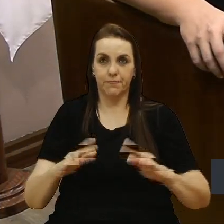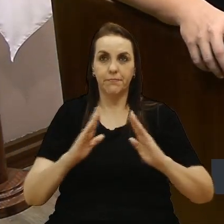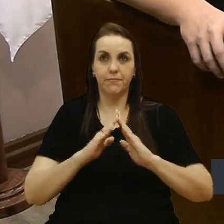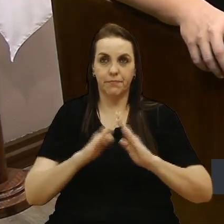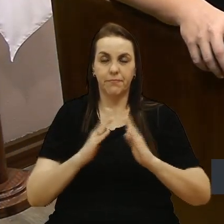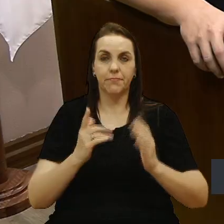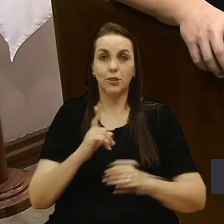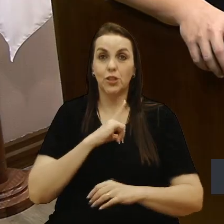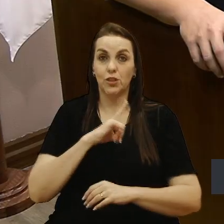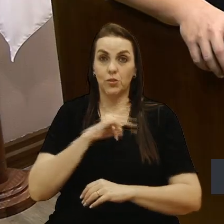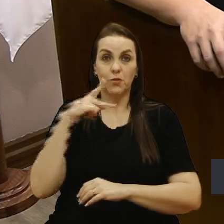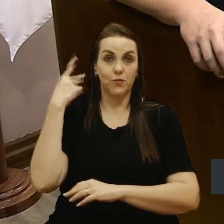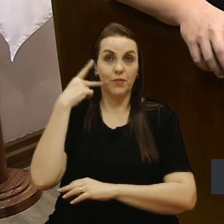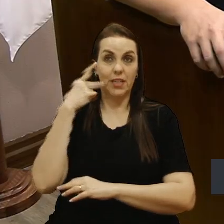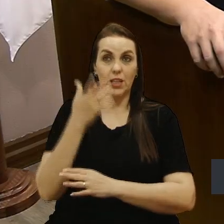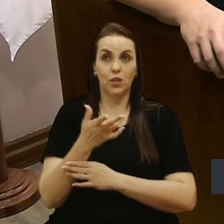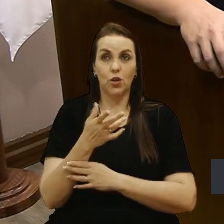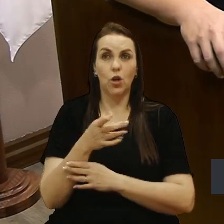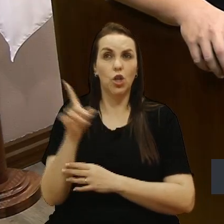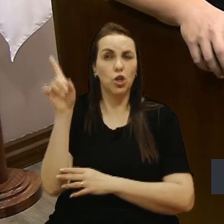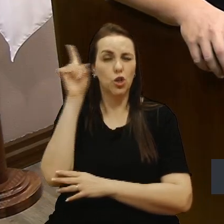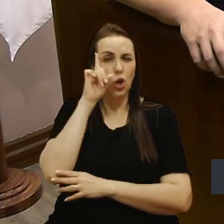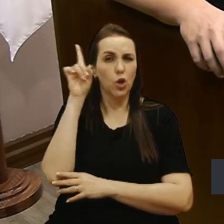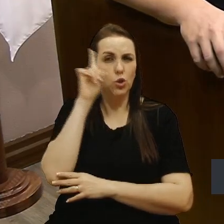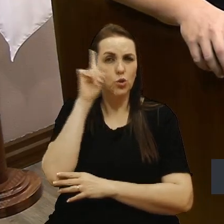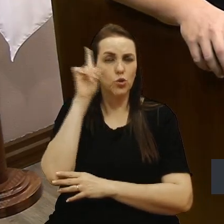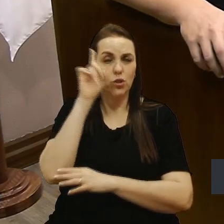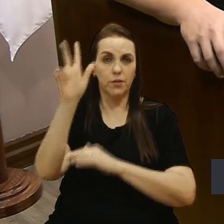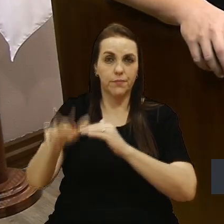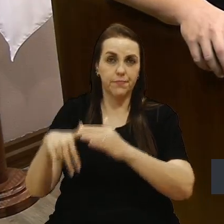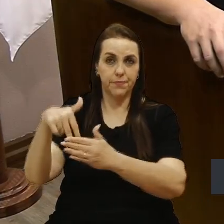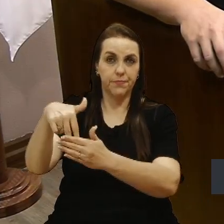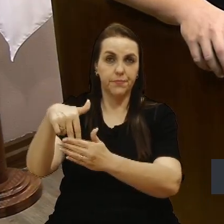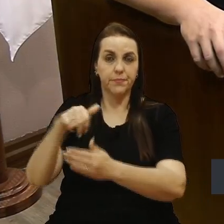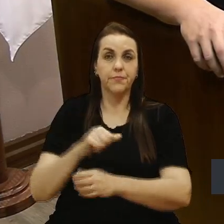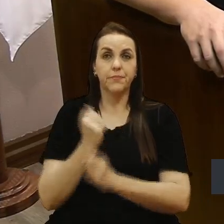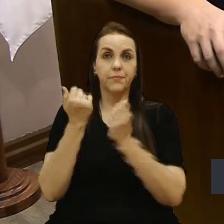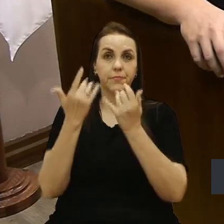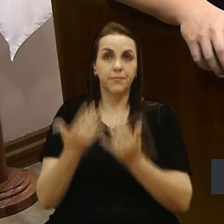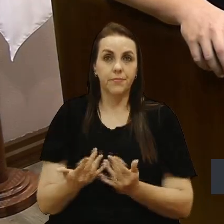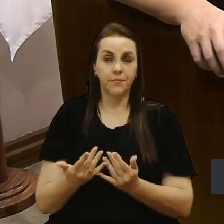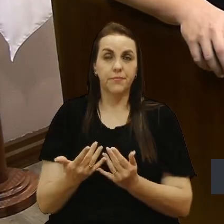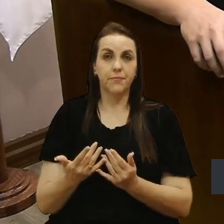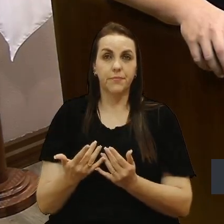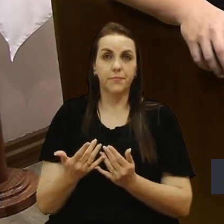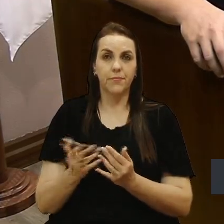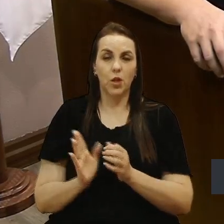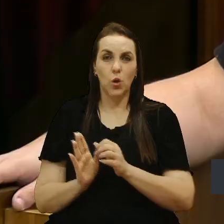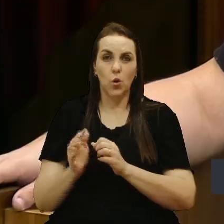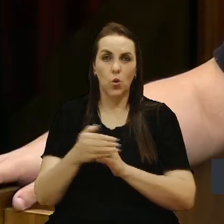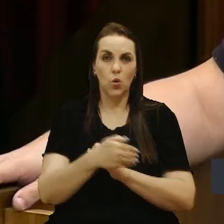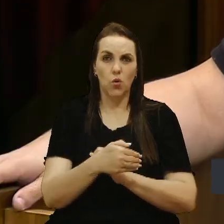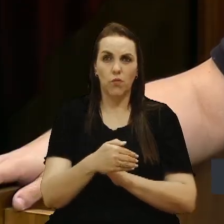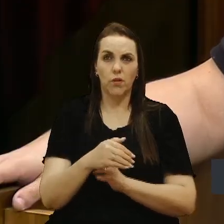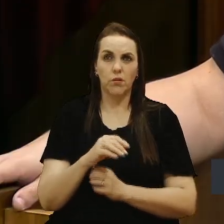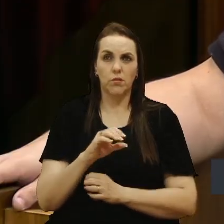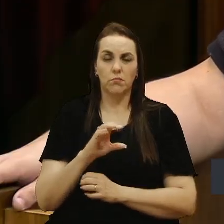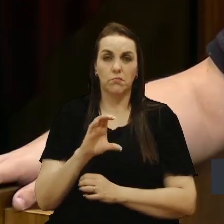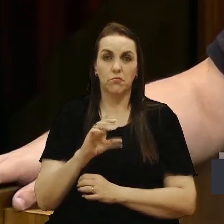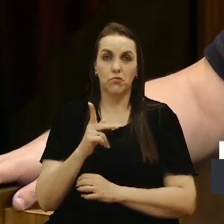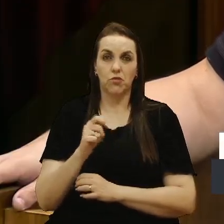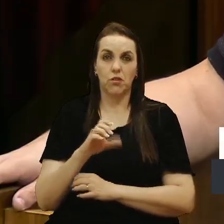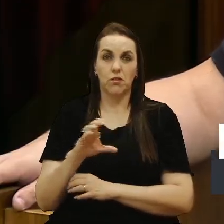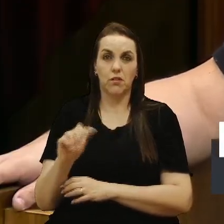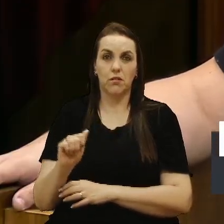nós tínhamos um vereador que ele vinha todo dia para a tribuna para falar da chamada curva do Tchaca. Os mais veteranos aqui